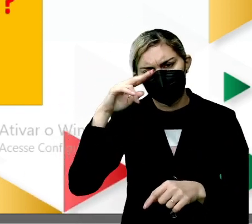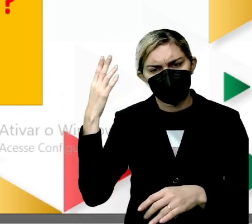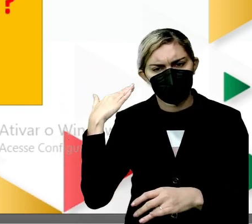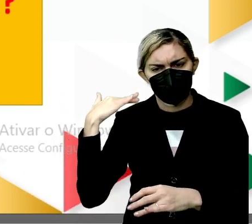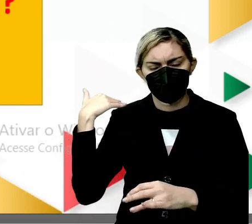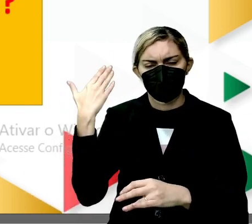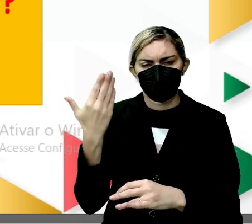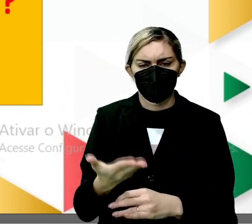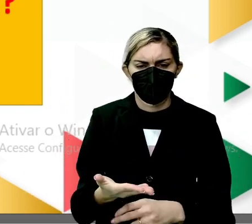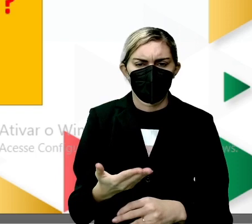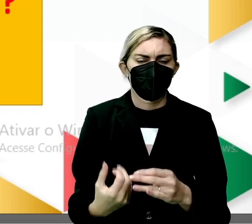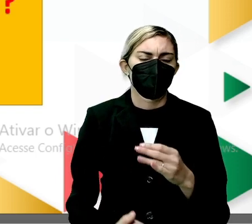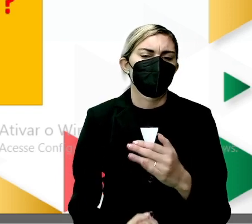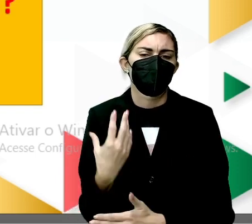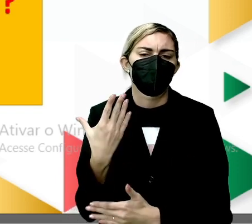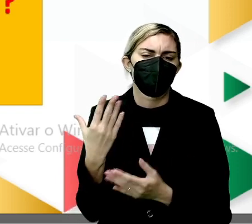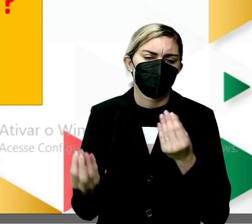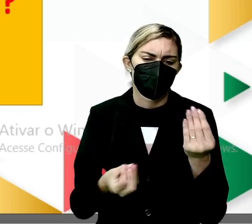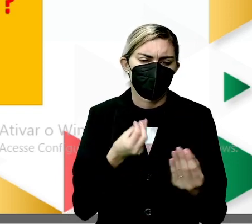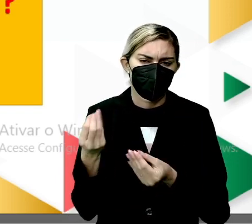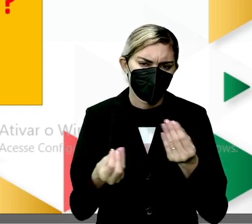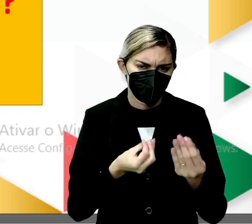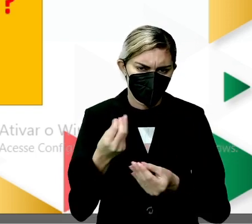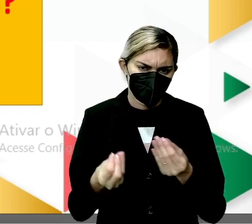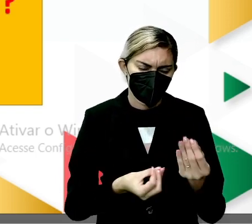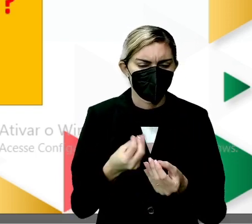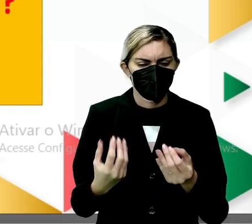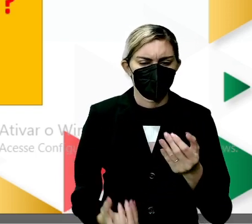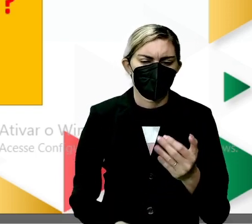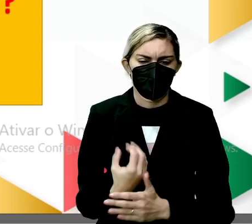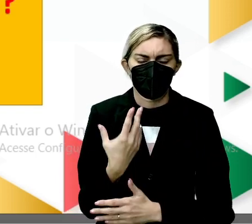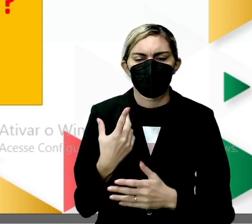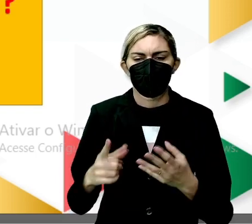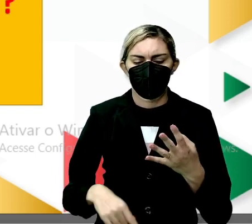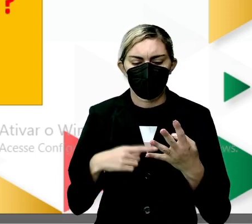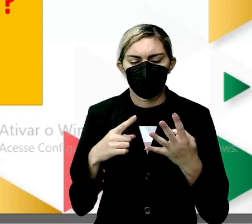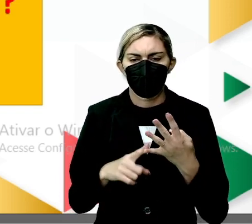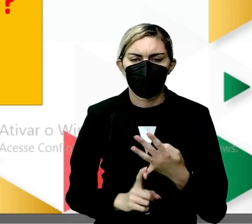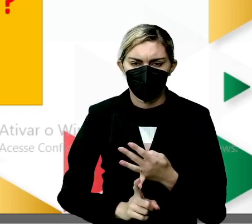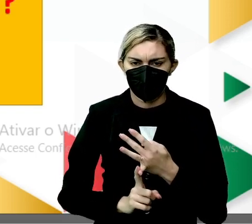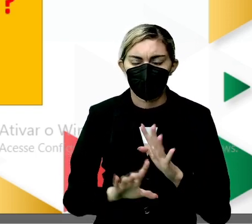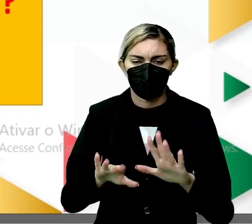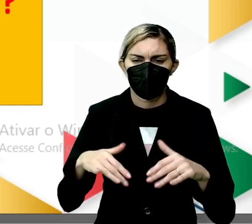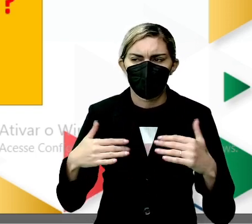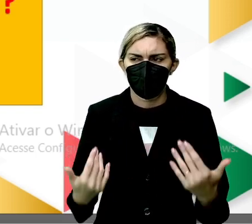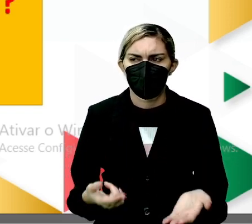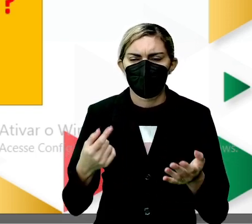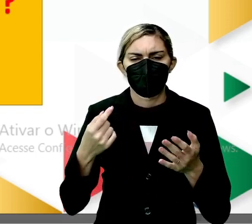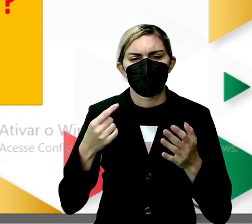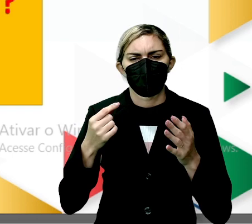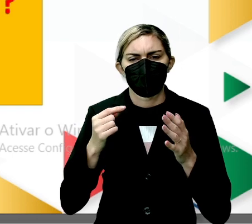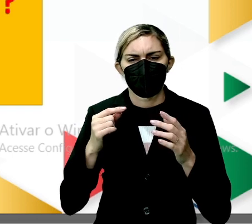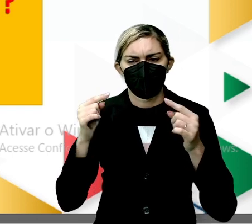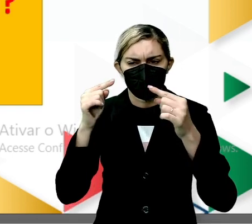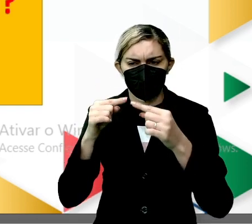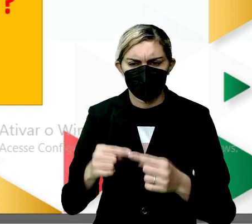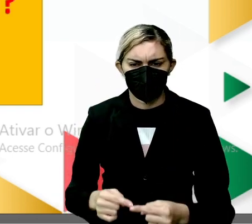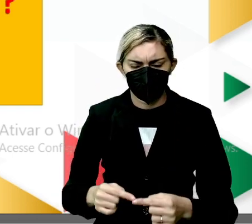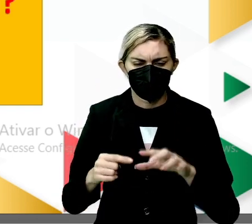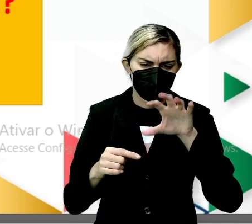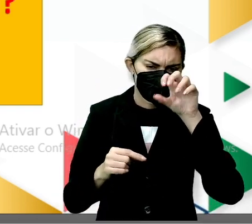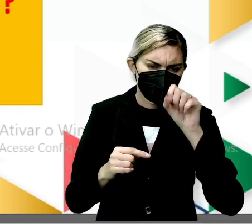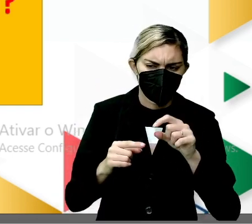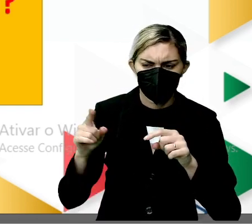Espiritismo, sua origem, certo? Conhecer as origens dele. 4. Quais os pontos comuns entre o Espiritismo